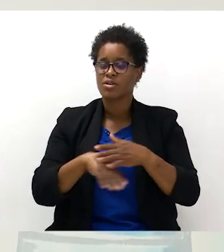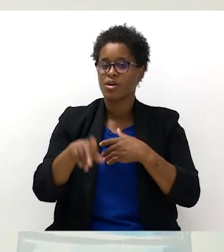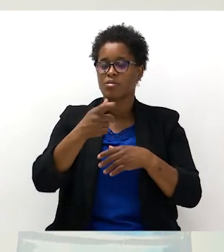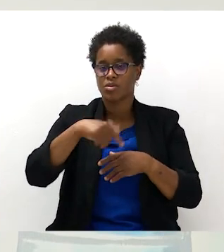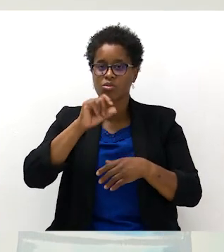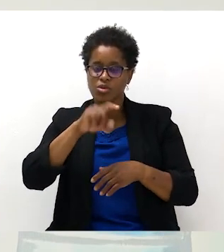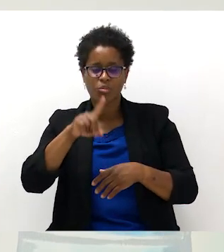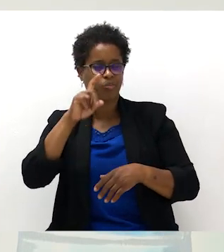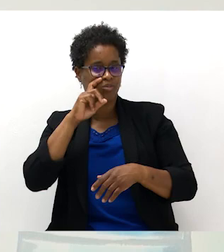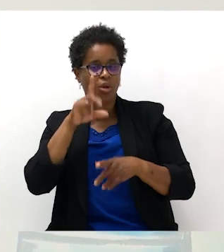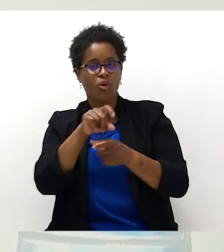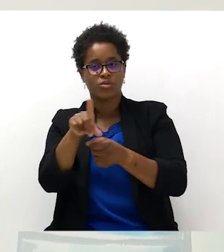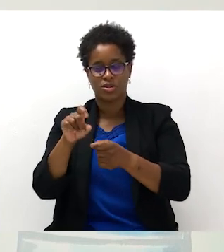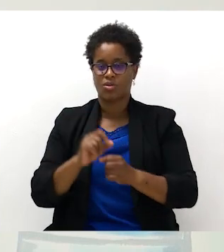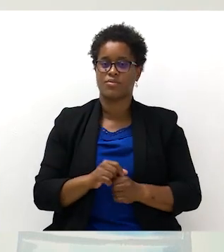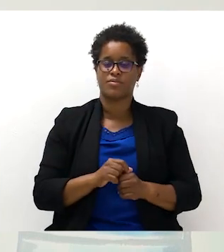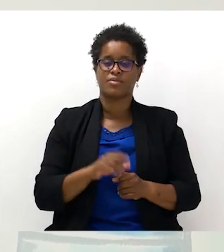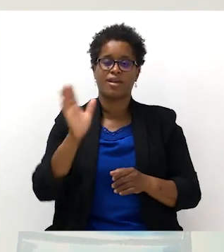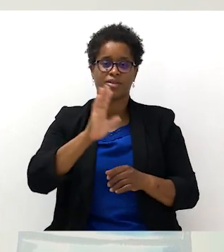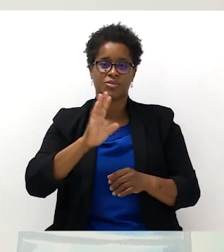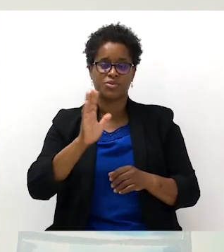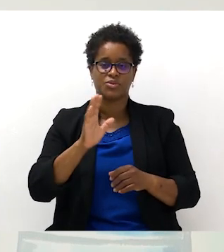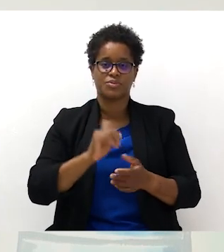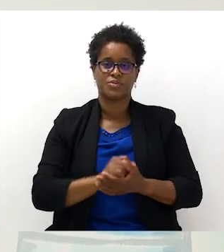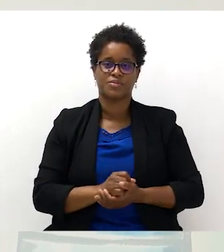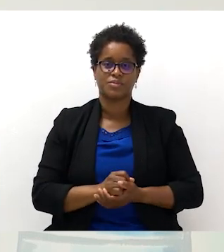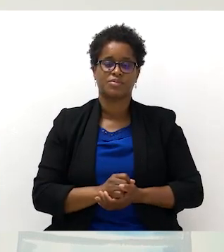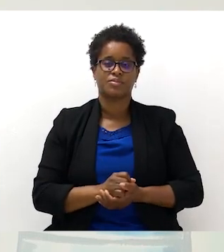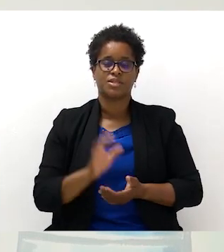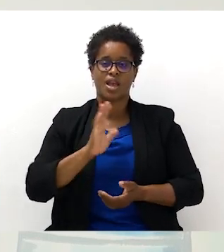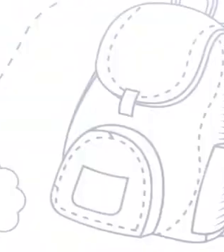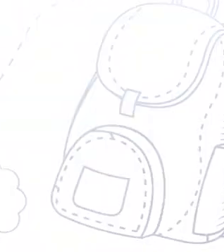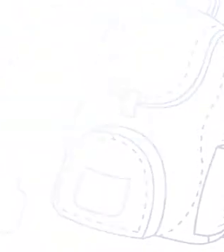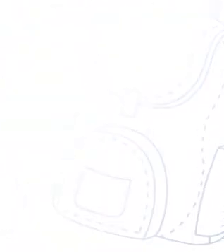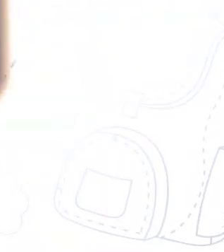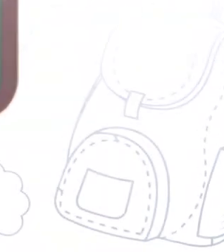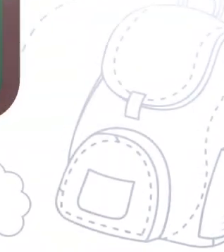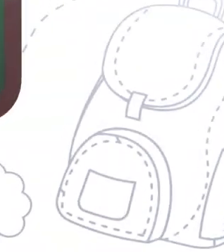podermos combater a Covid-19. Adeus. Tchau.